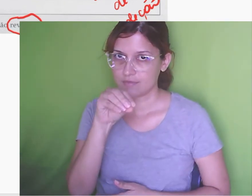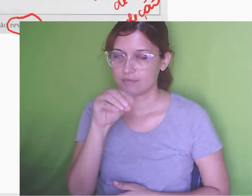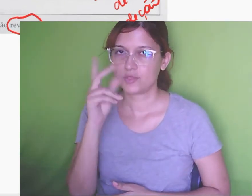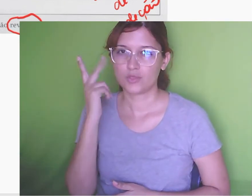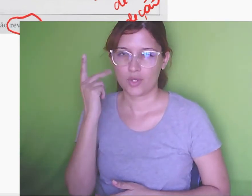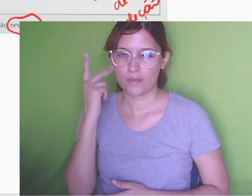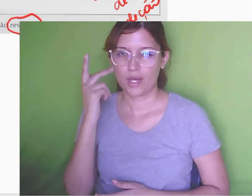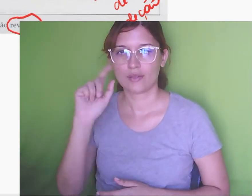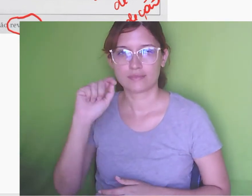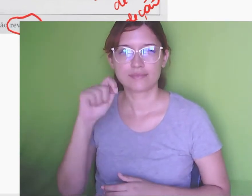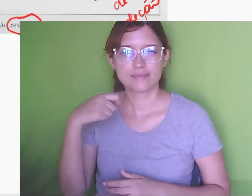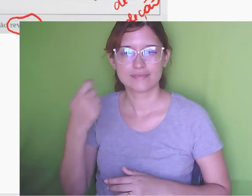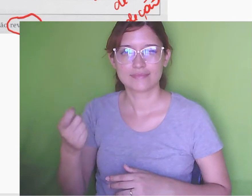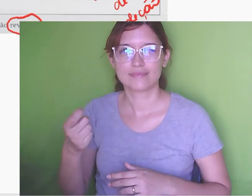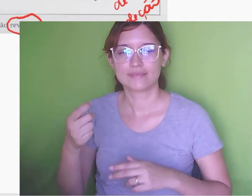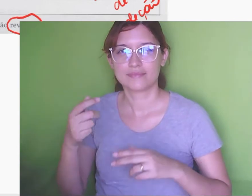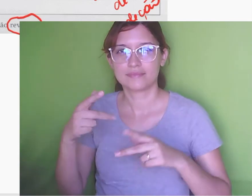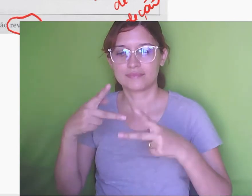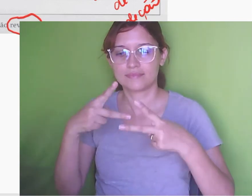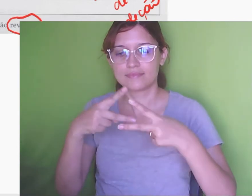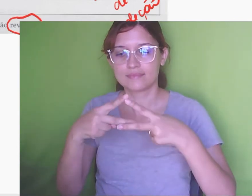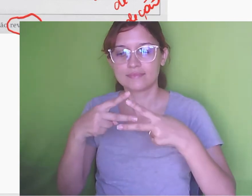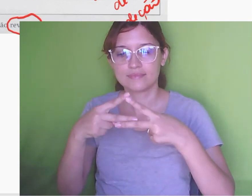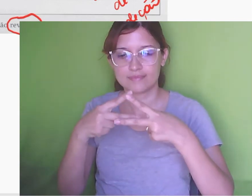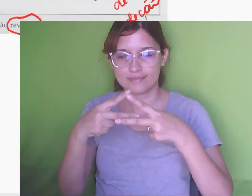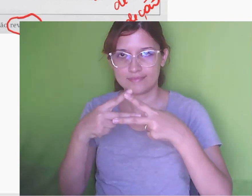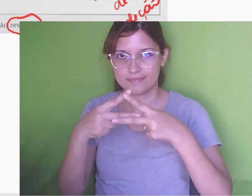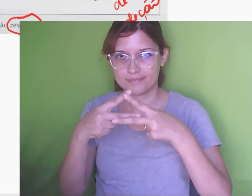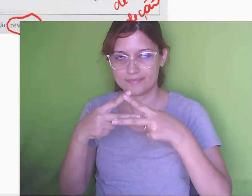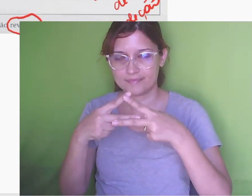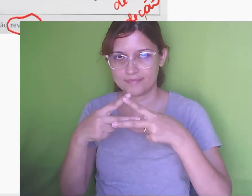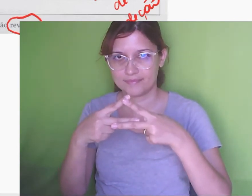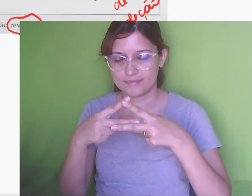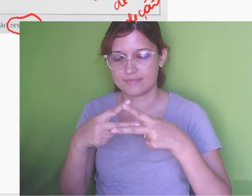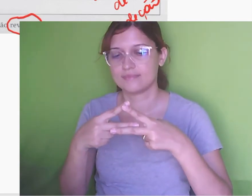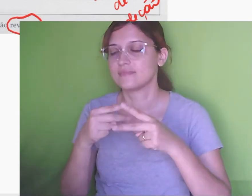Então, esse é um diodo convencional, esse é o sinal de diodo.